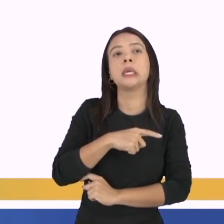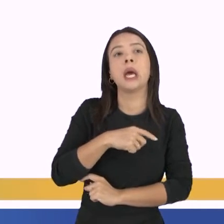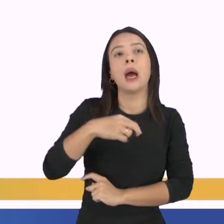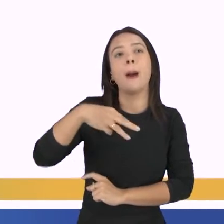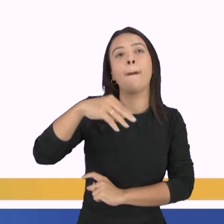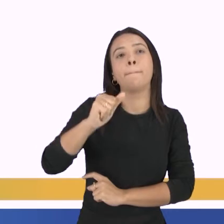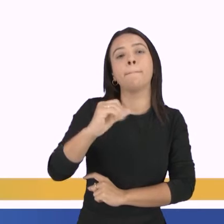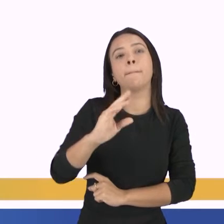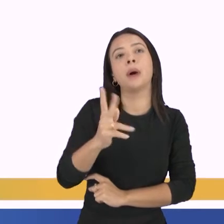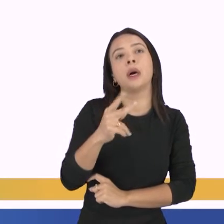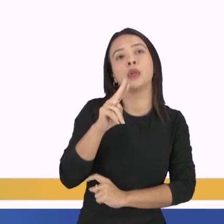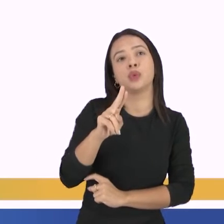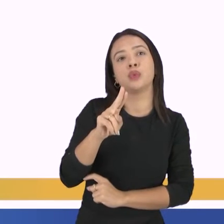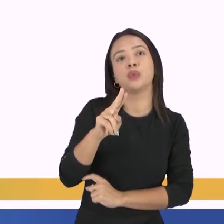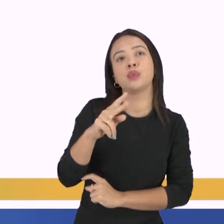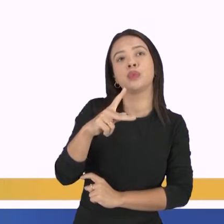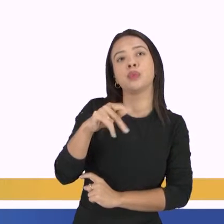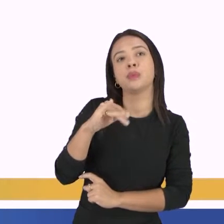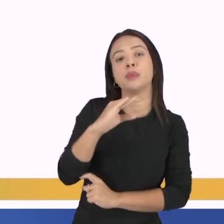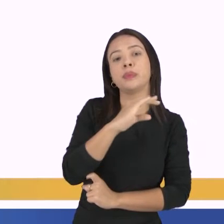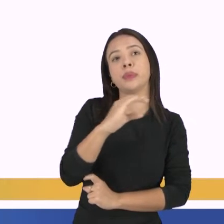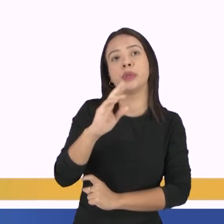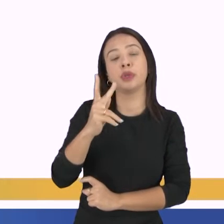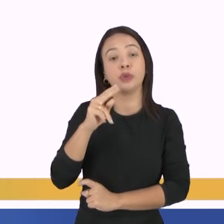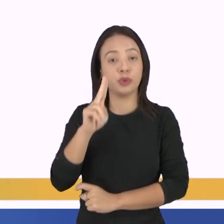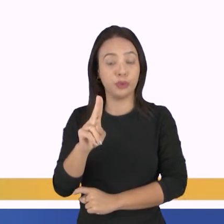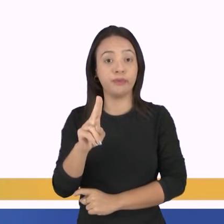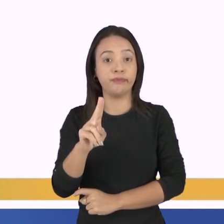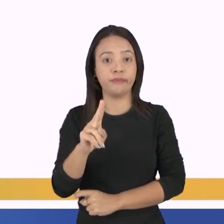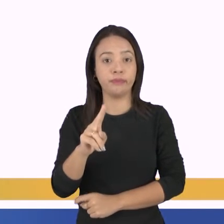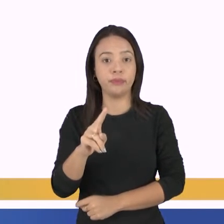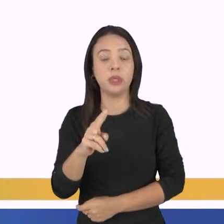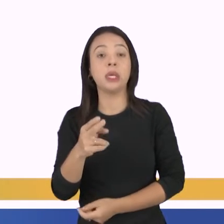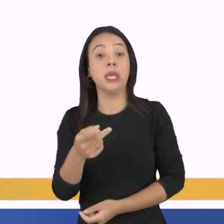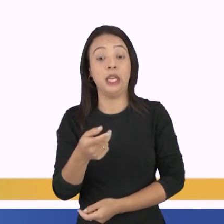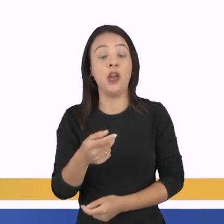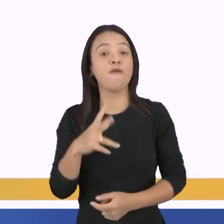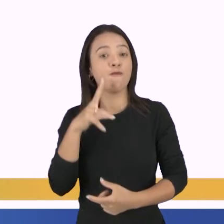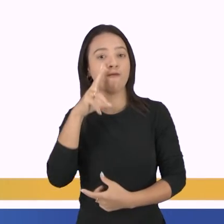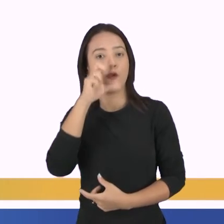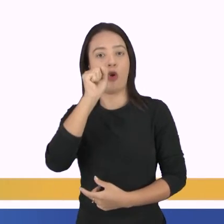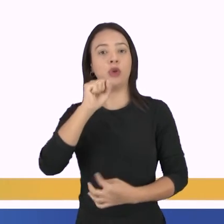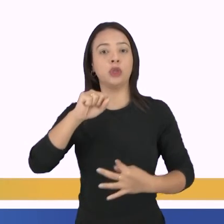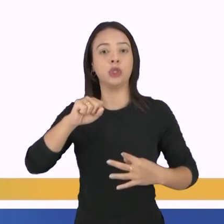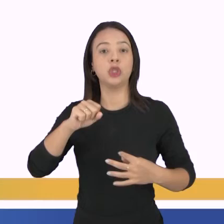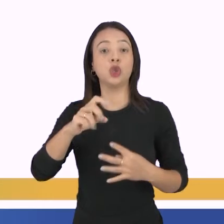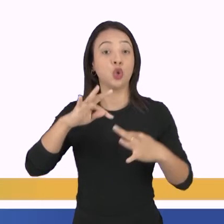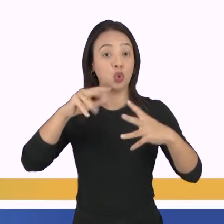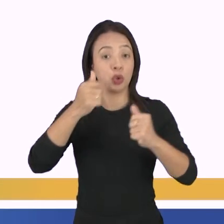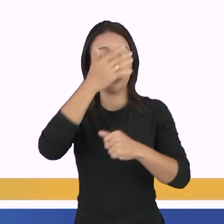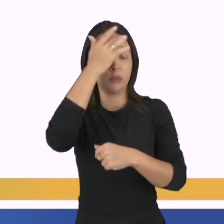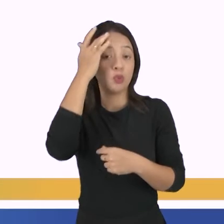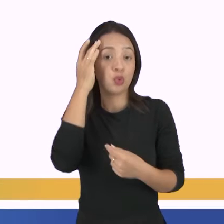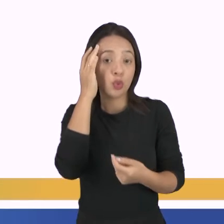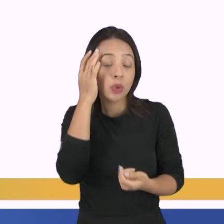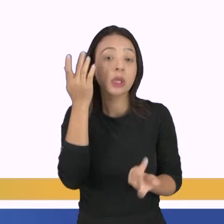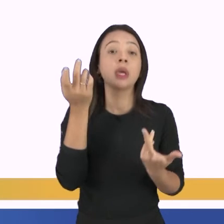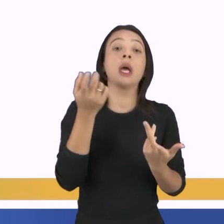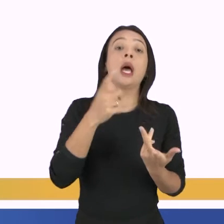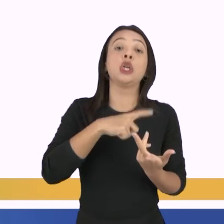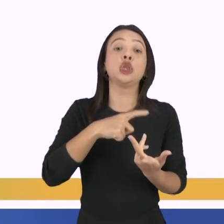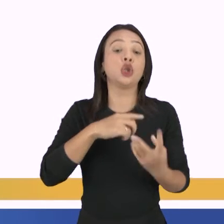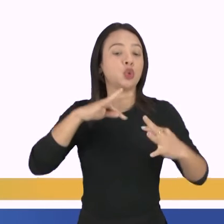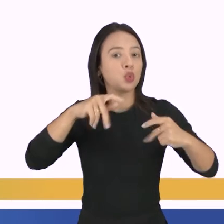a tremores e com grande capacidade de abastecimento para todos os moradores. Então,